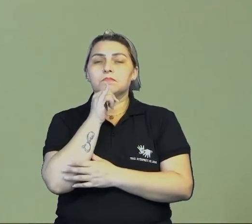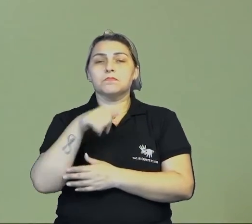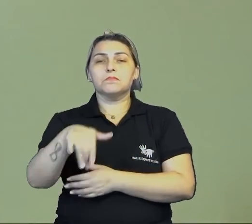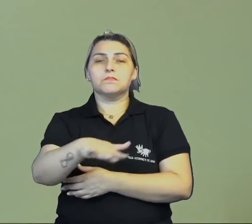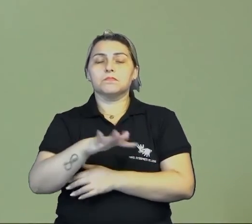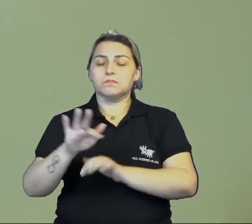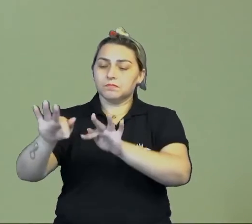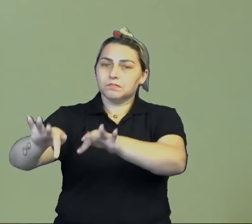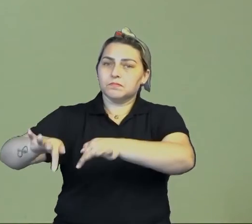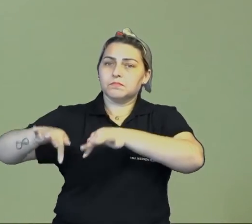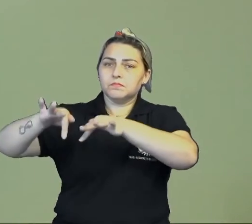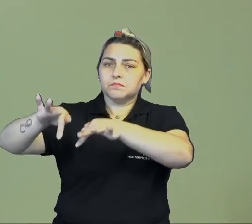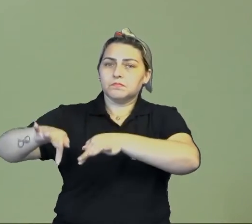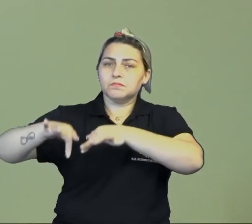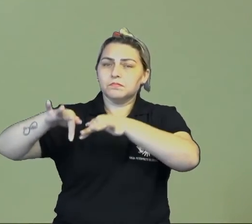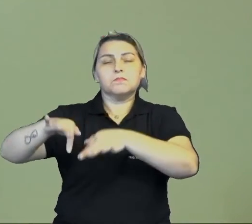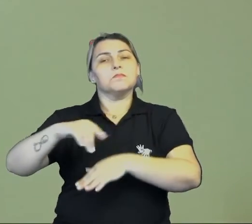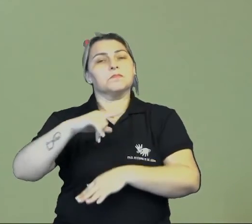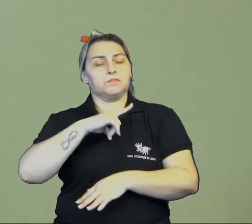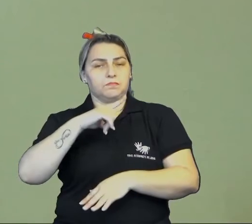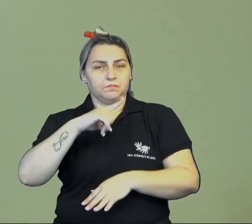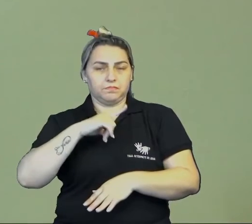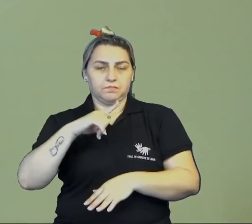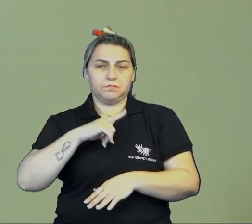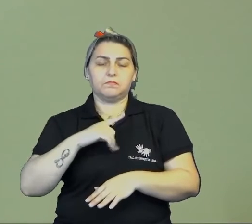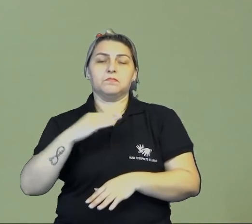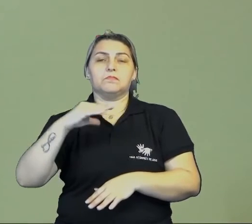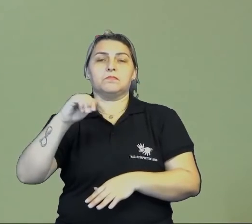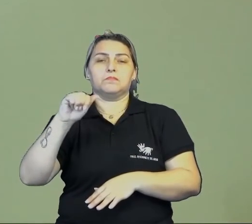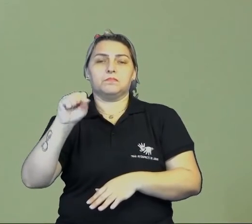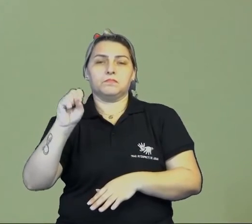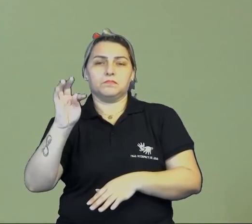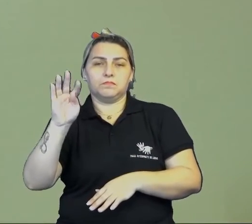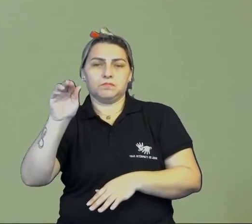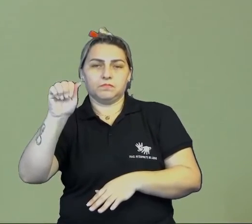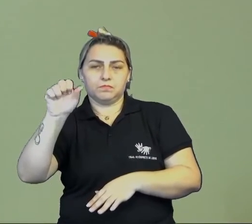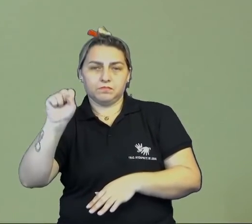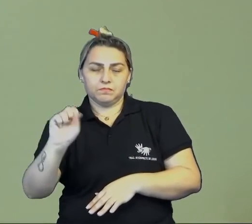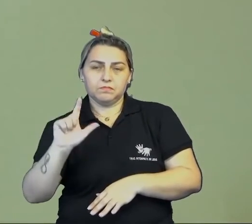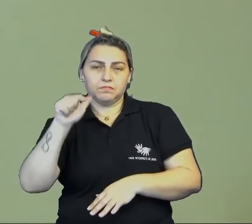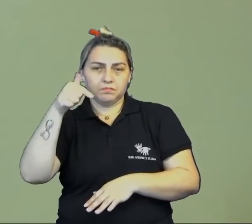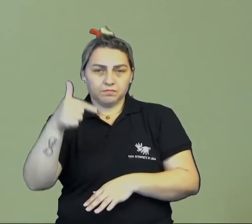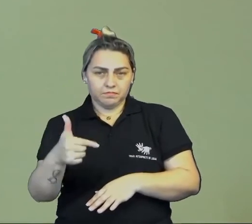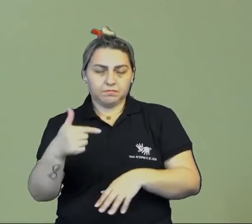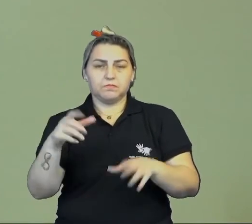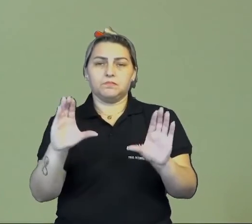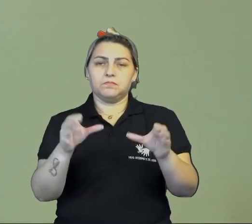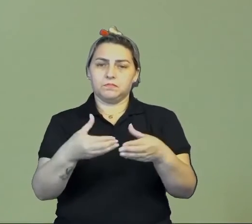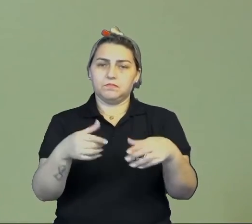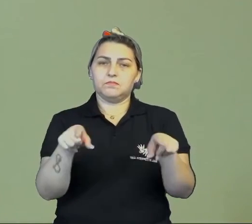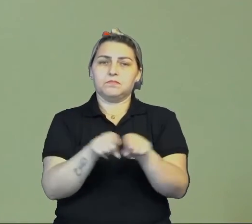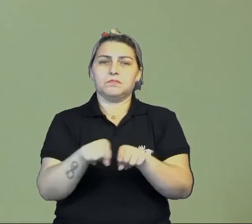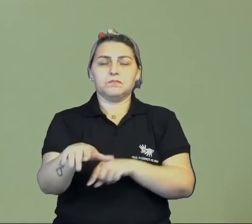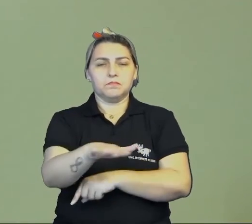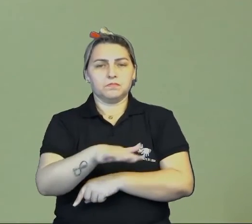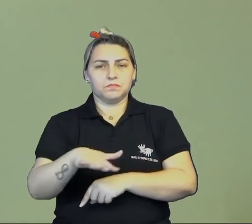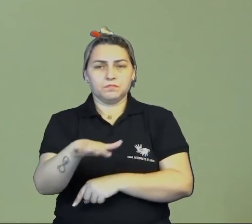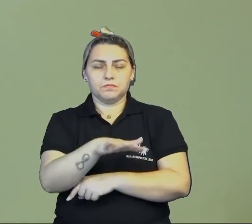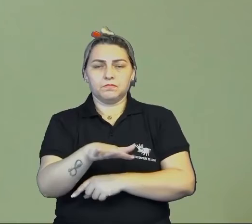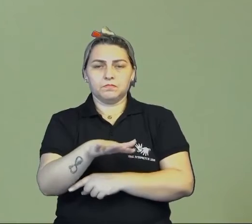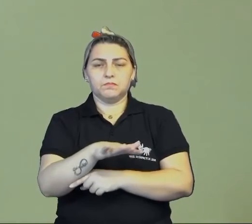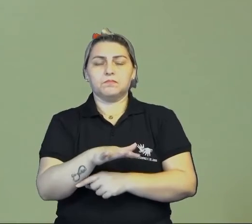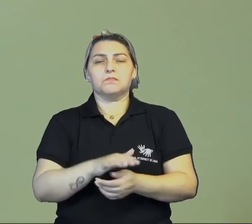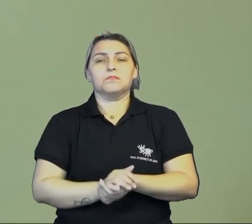sociedade feudal, nós tratávamos das castas, um outro tipo de estratificação social